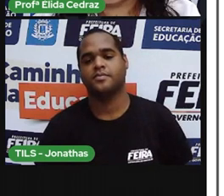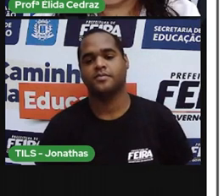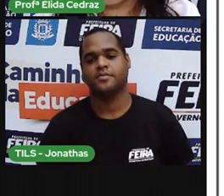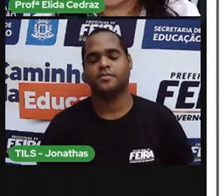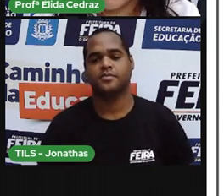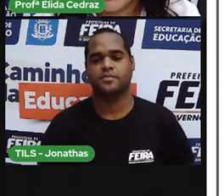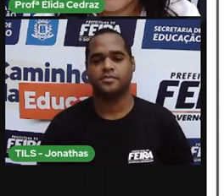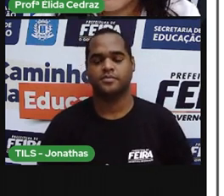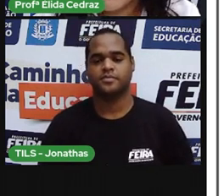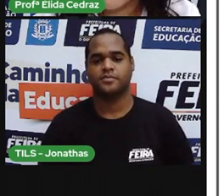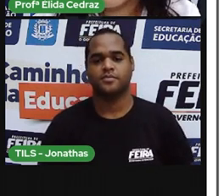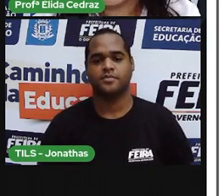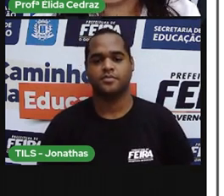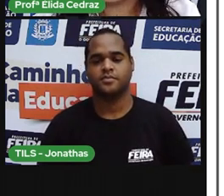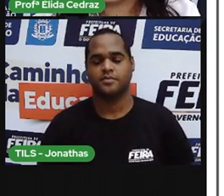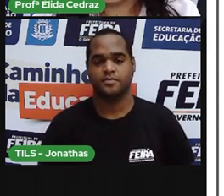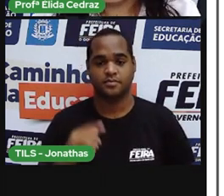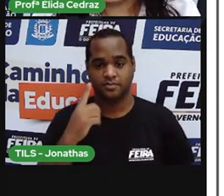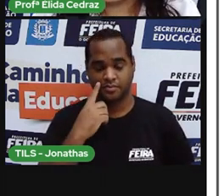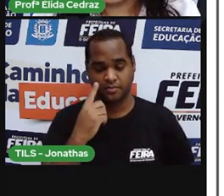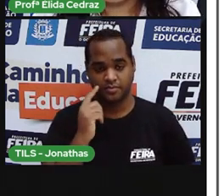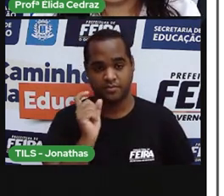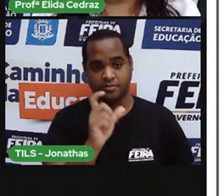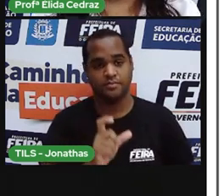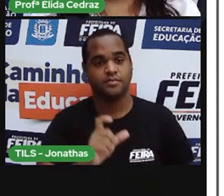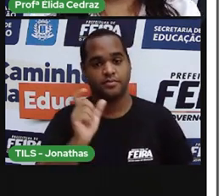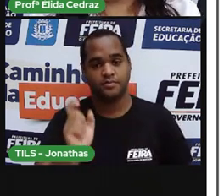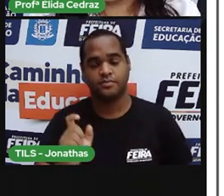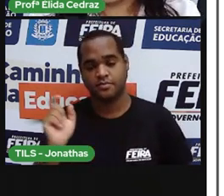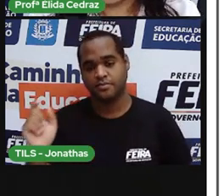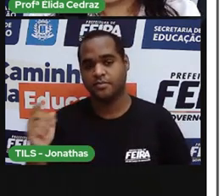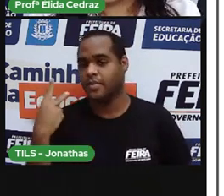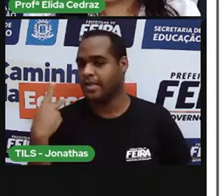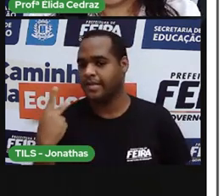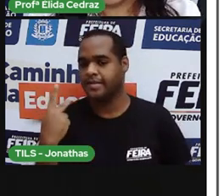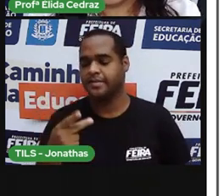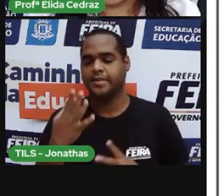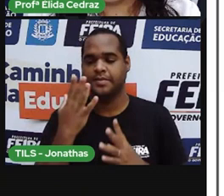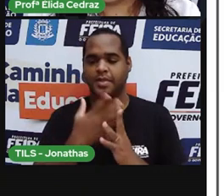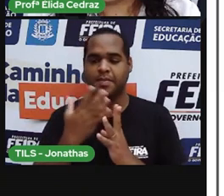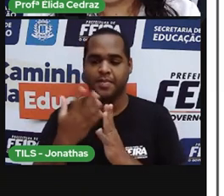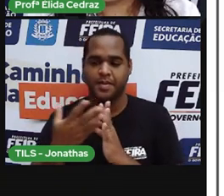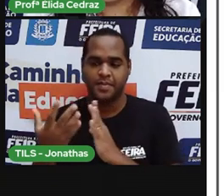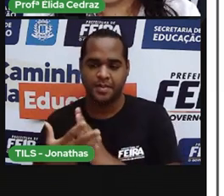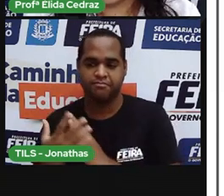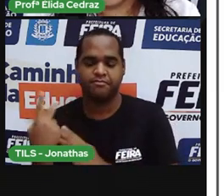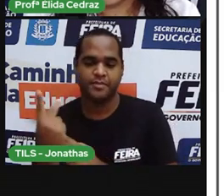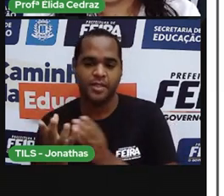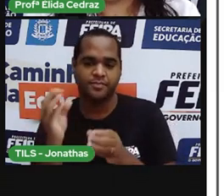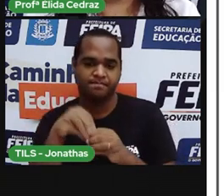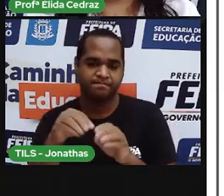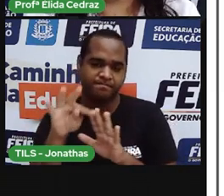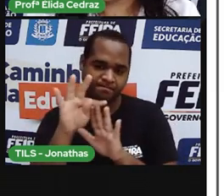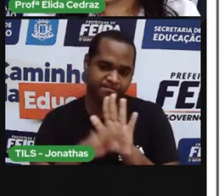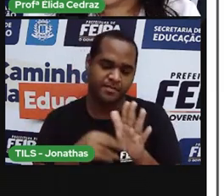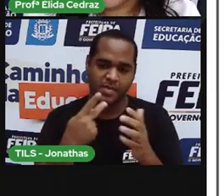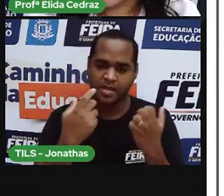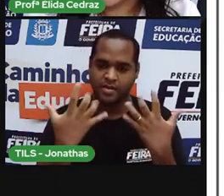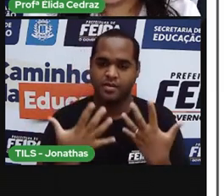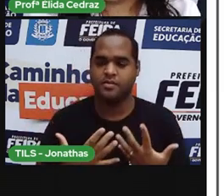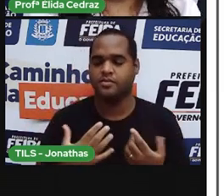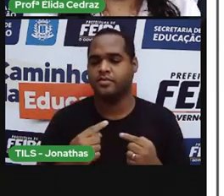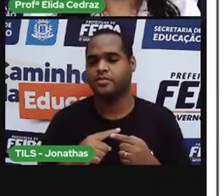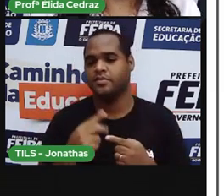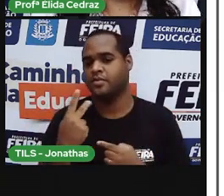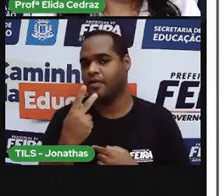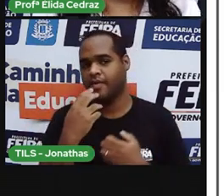nossas palavras em sílabas e separamos as palavras dentro do texto, para ter um